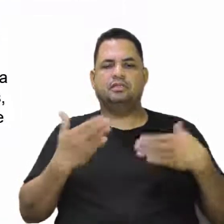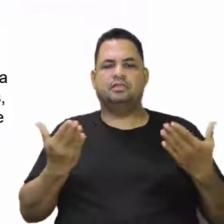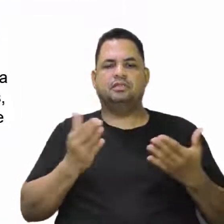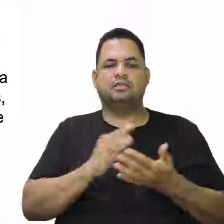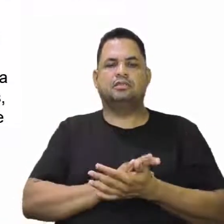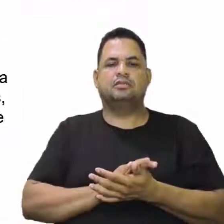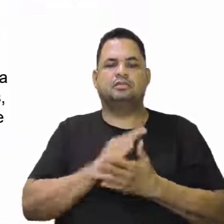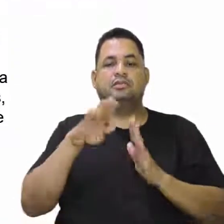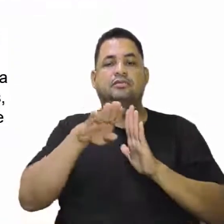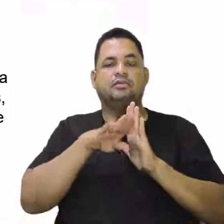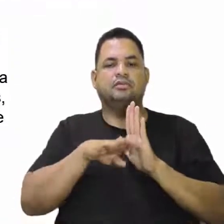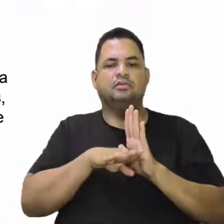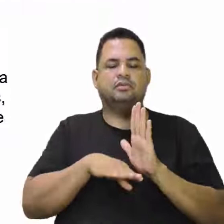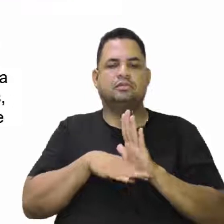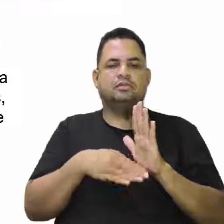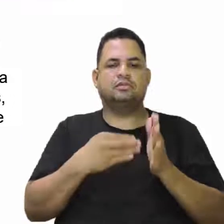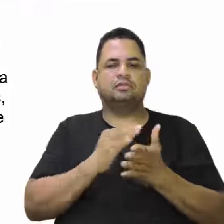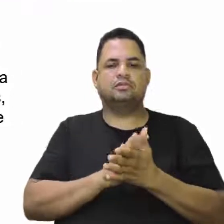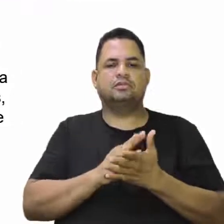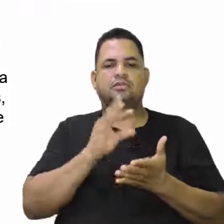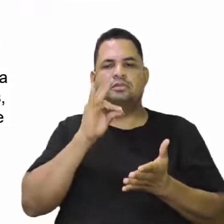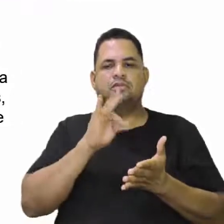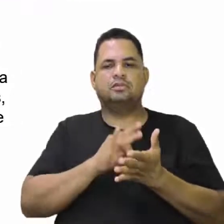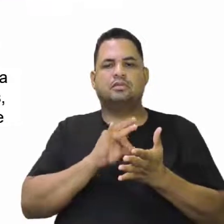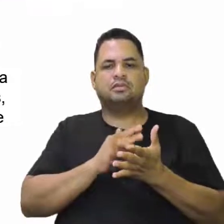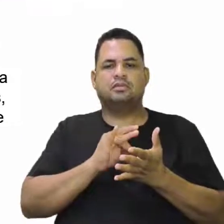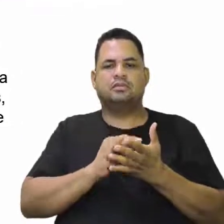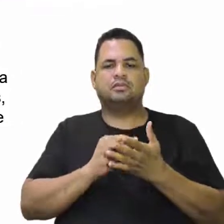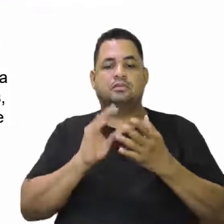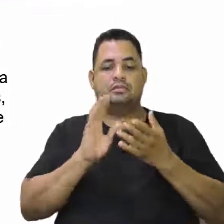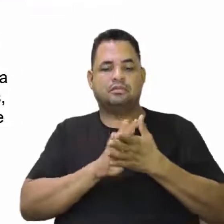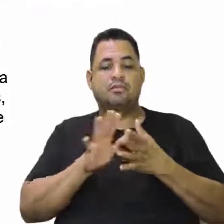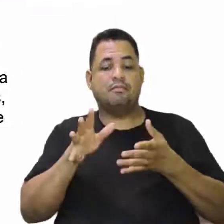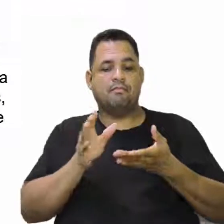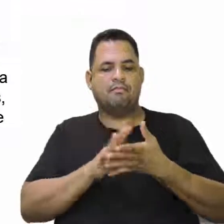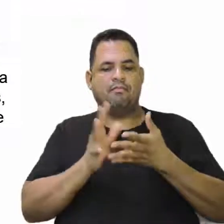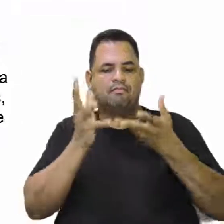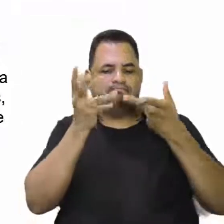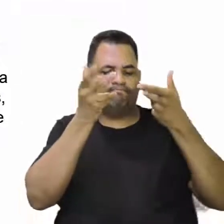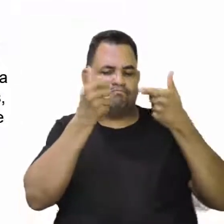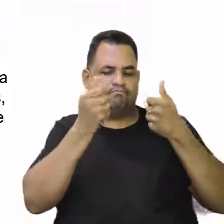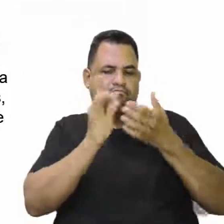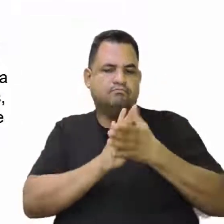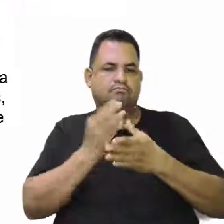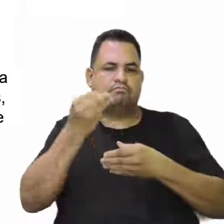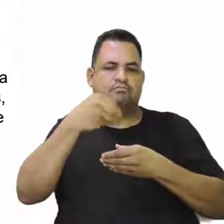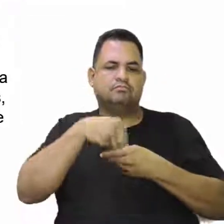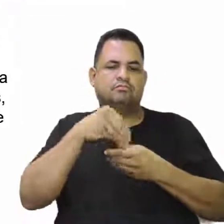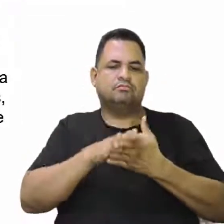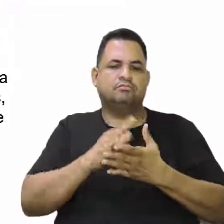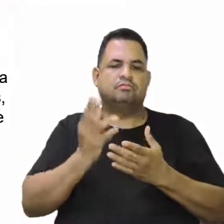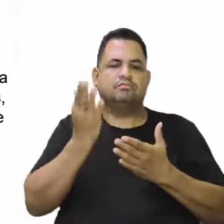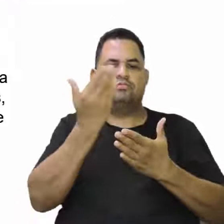foi classificada como realista mágica, né? Dentro das suas pinturas. Dentro das suas pinturas,